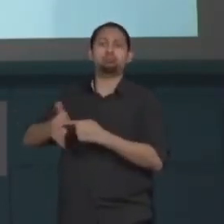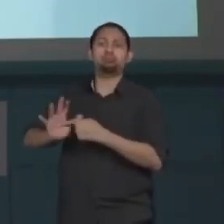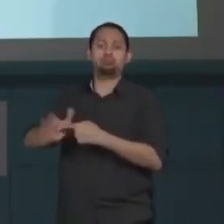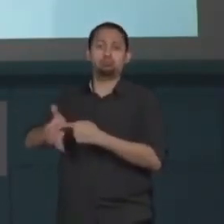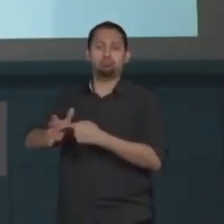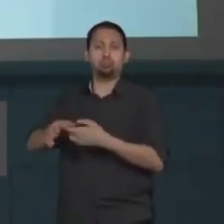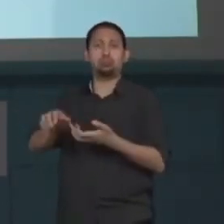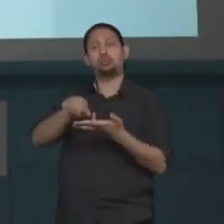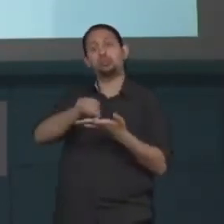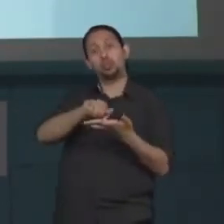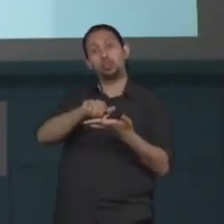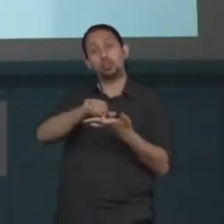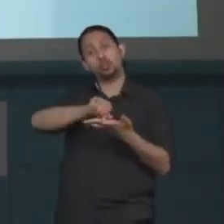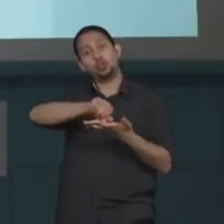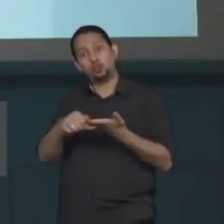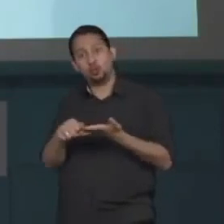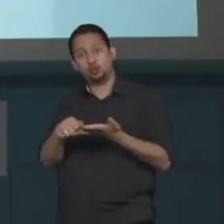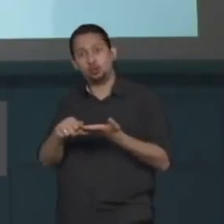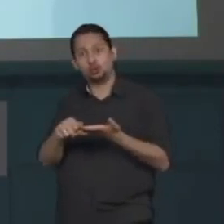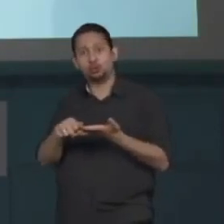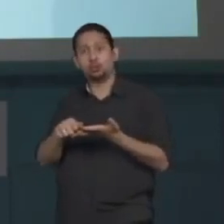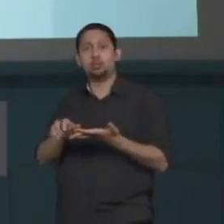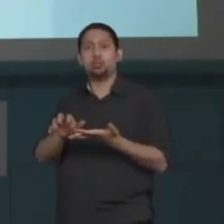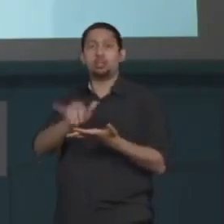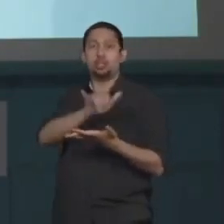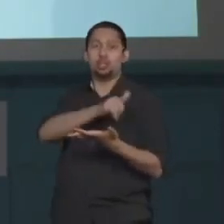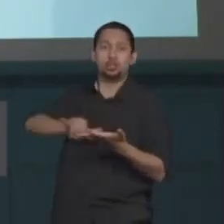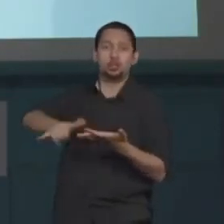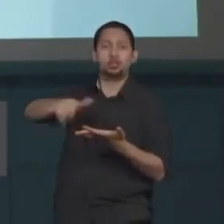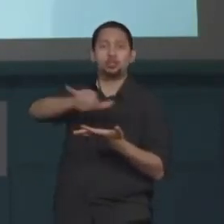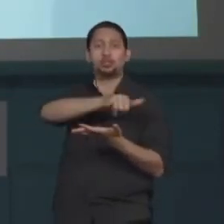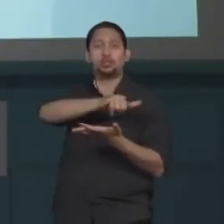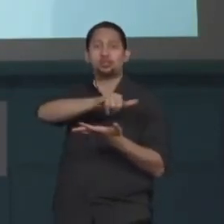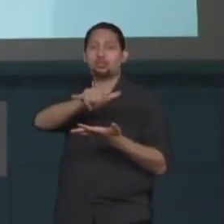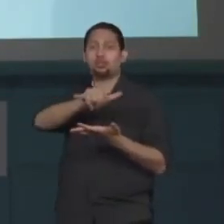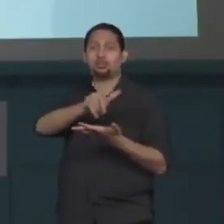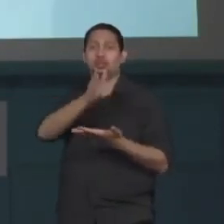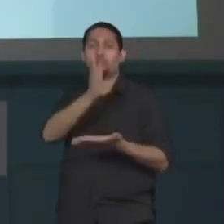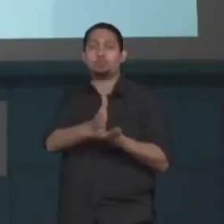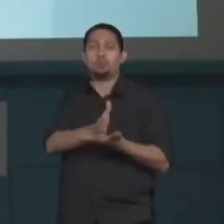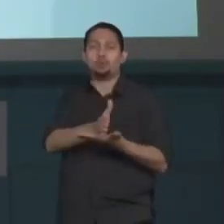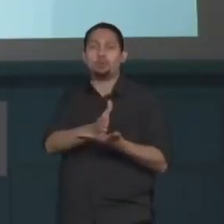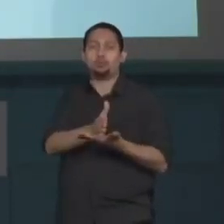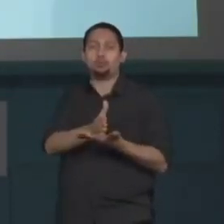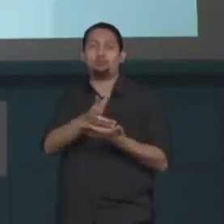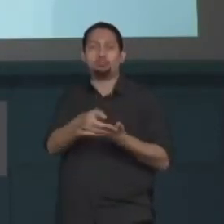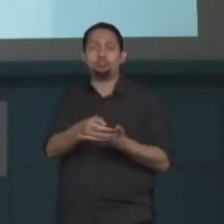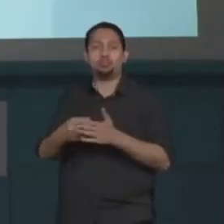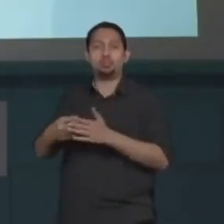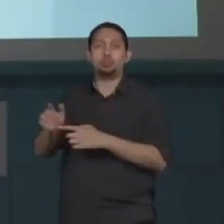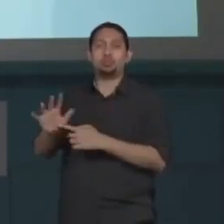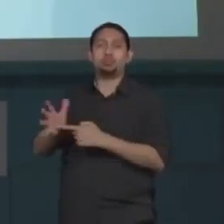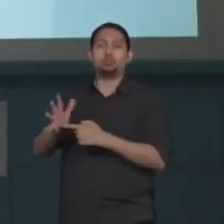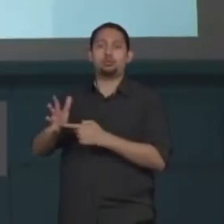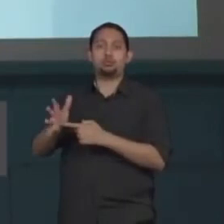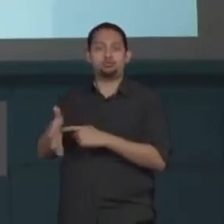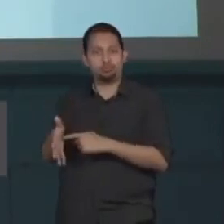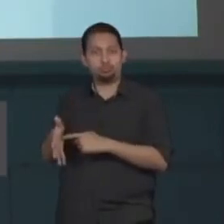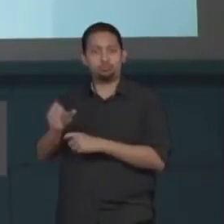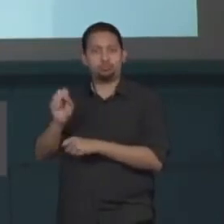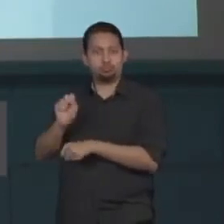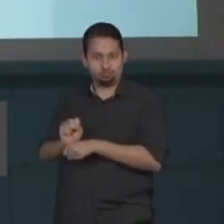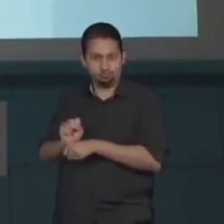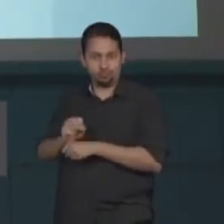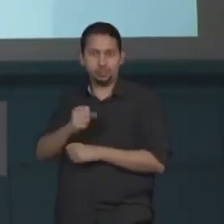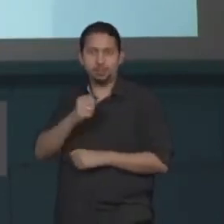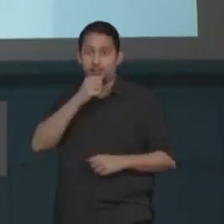tem que fazer para que o motor funcione. E se eu mudo a chave do interruptor para ligado, aí a corrente